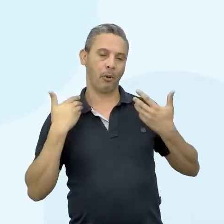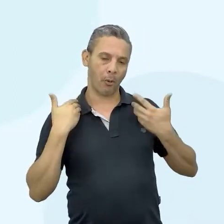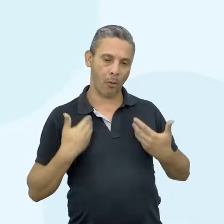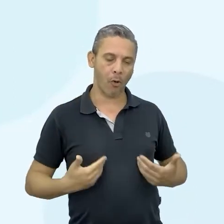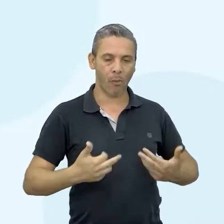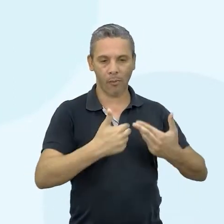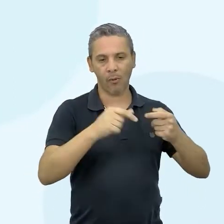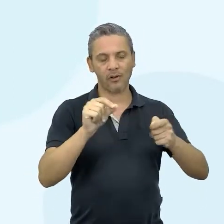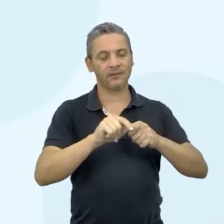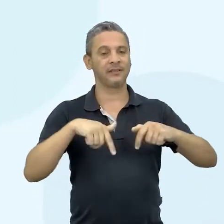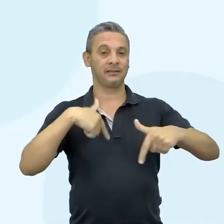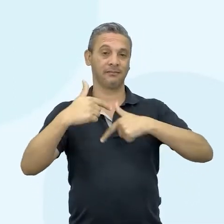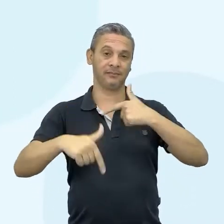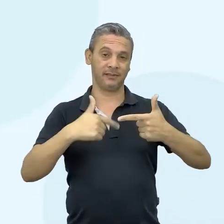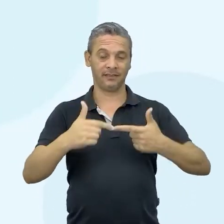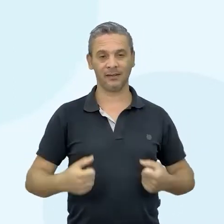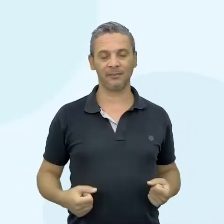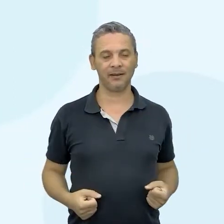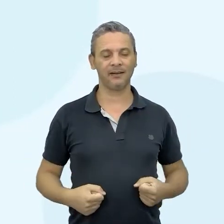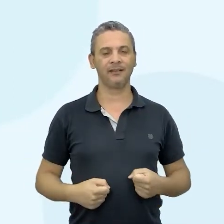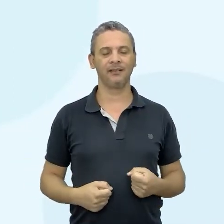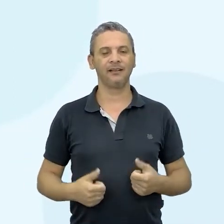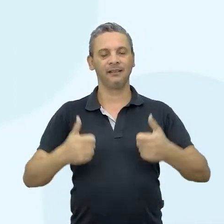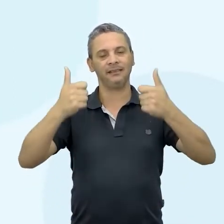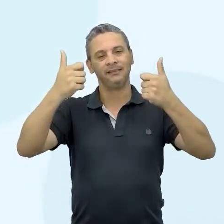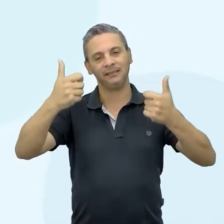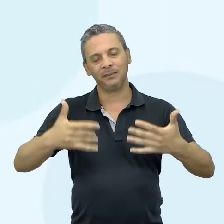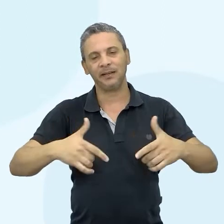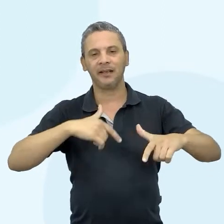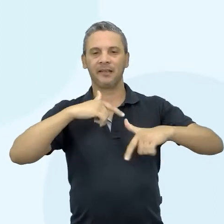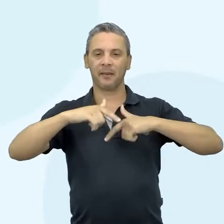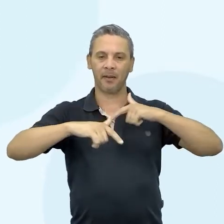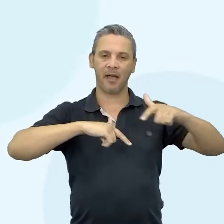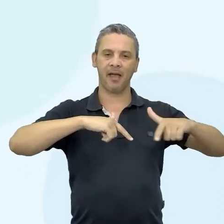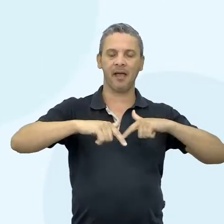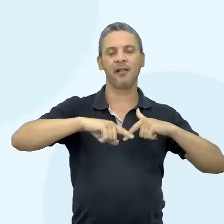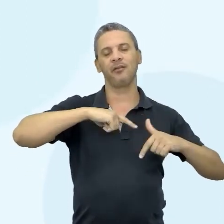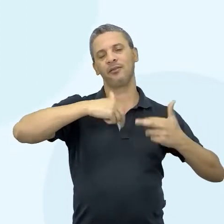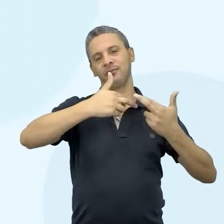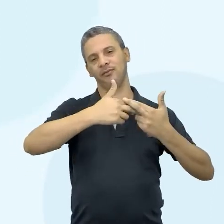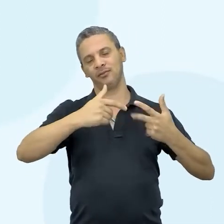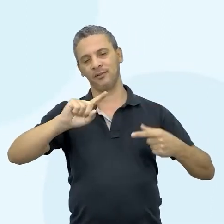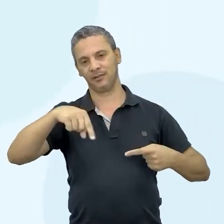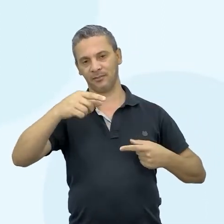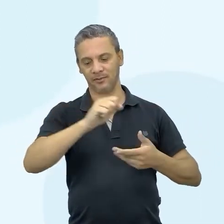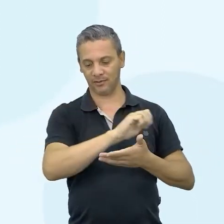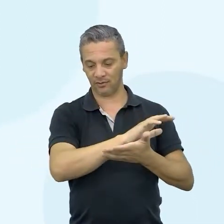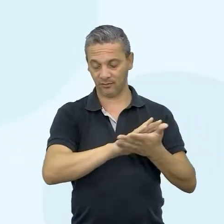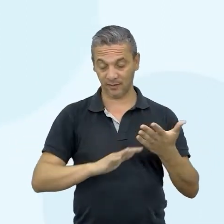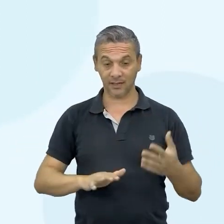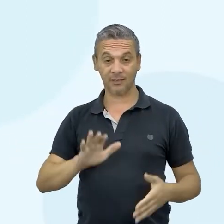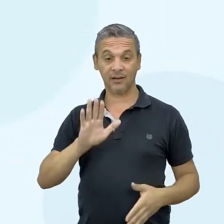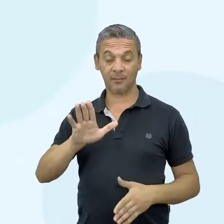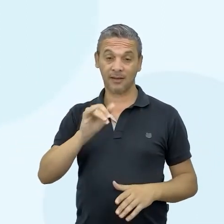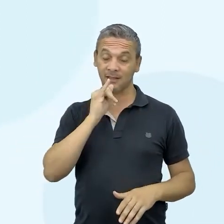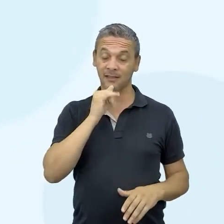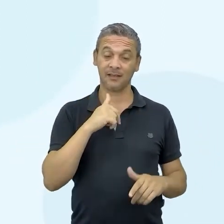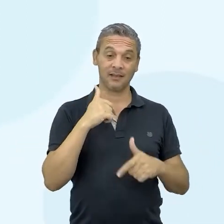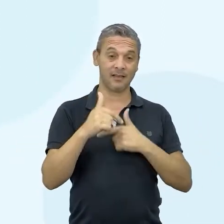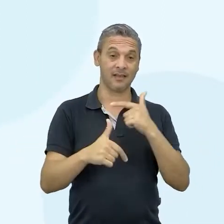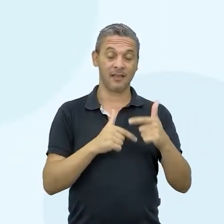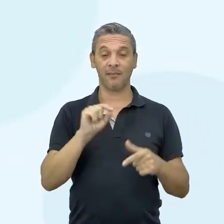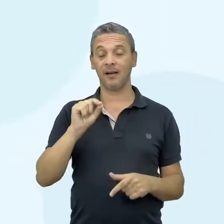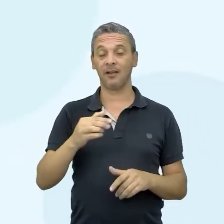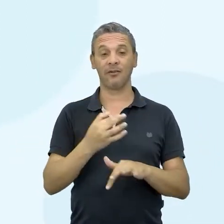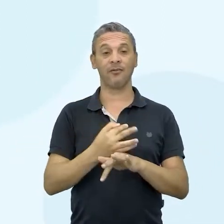corpo realize trabalho. Pessoal, a gente vai falar bastante sobre trabalho aí na próxima atividade, mas o trabalho aqui na